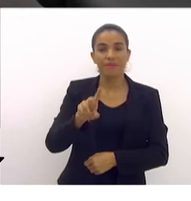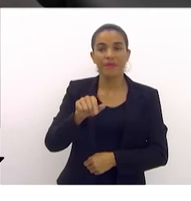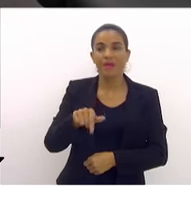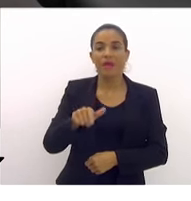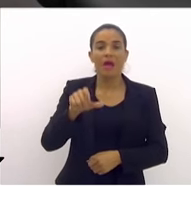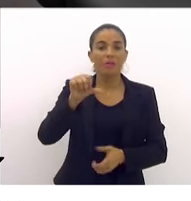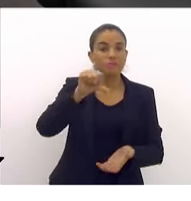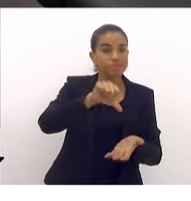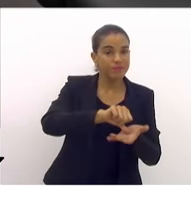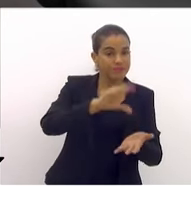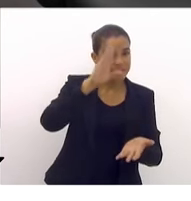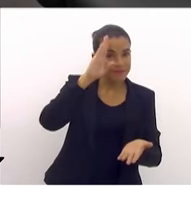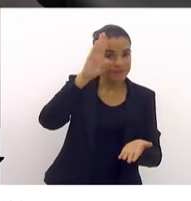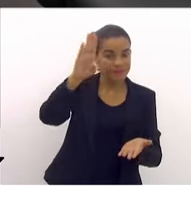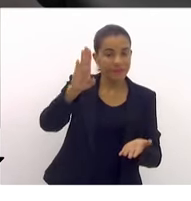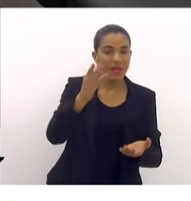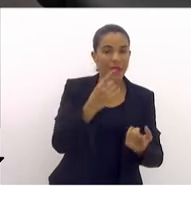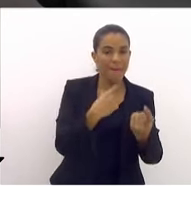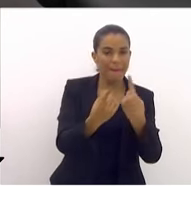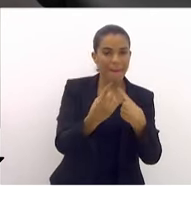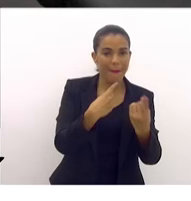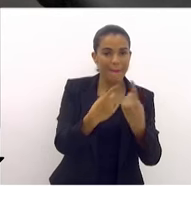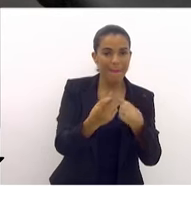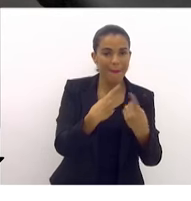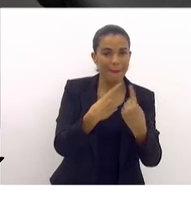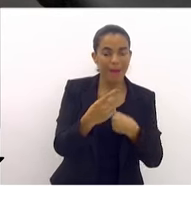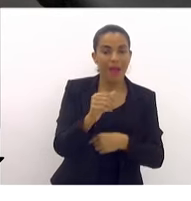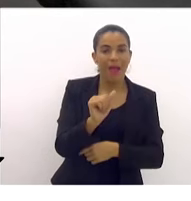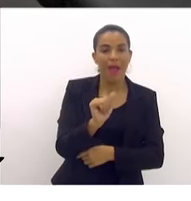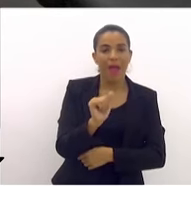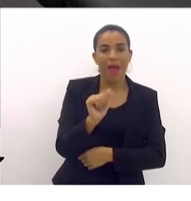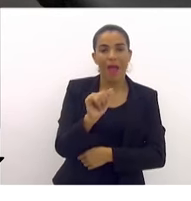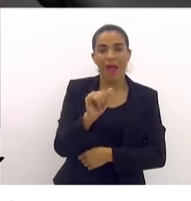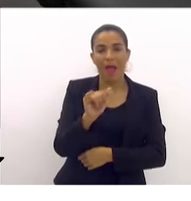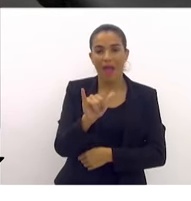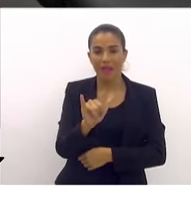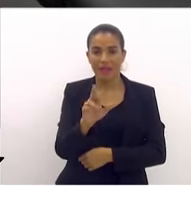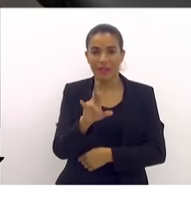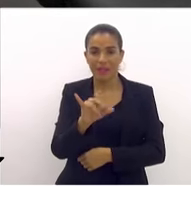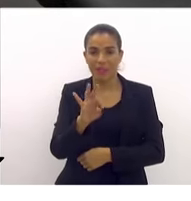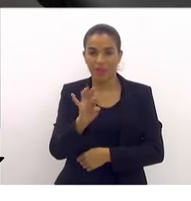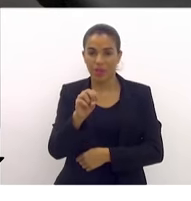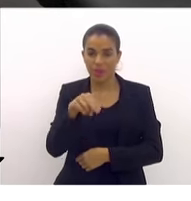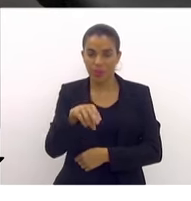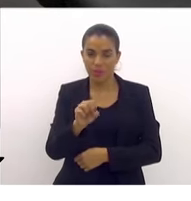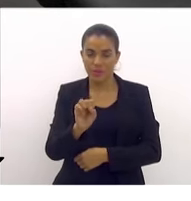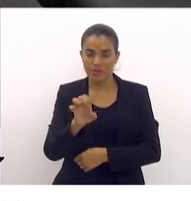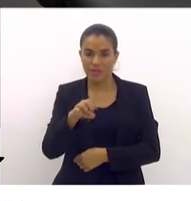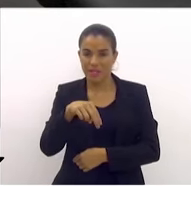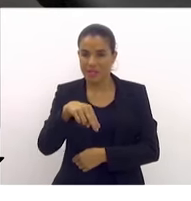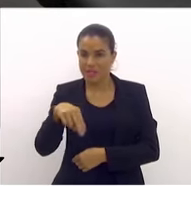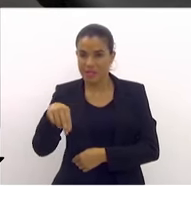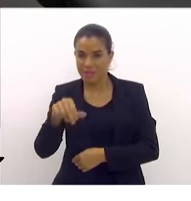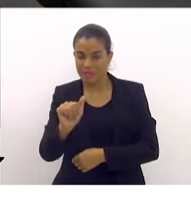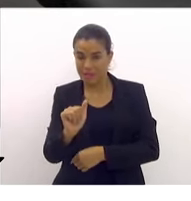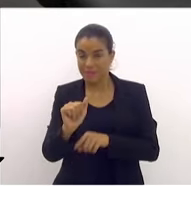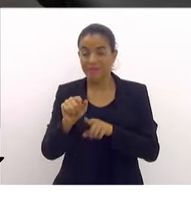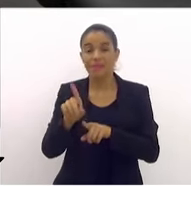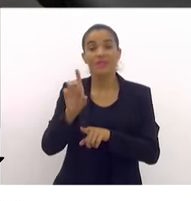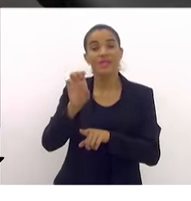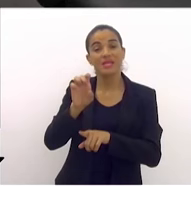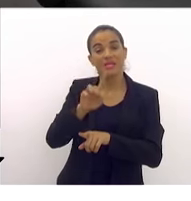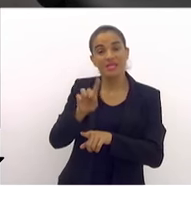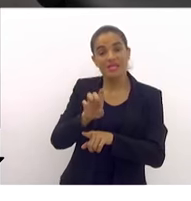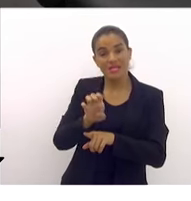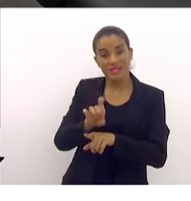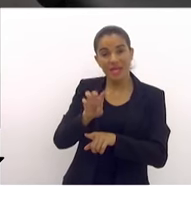na Ayrton Senna, naquelas proximidades. E o Zé Delivery tem uma porção de pontos